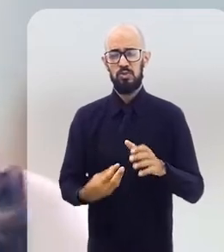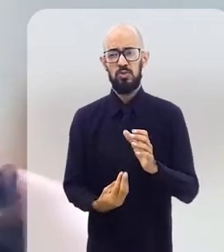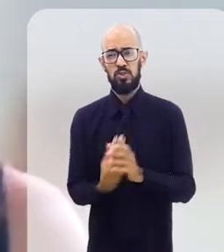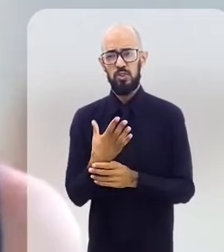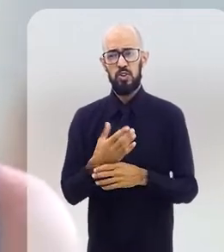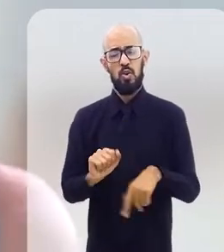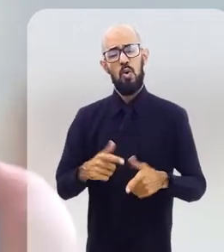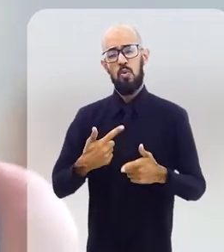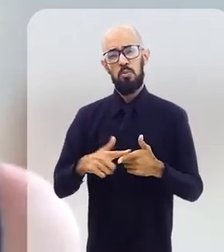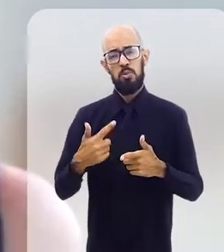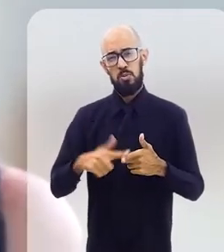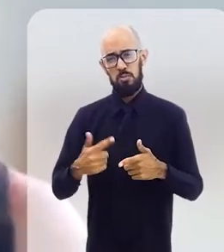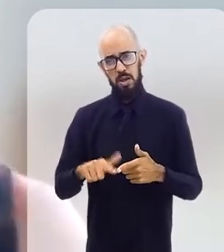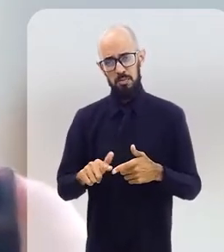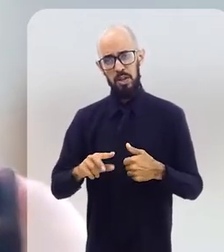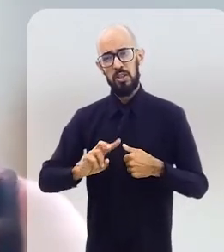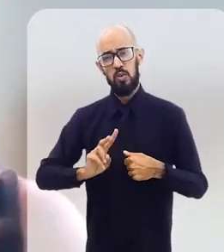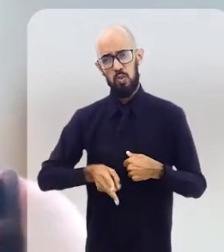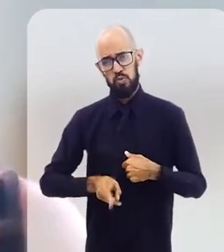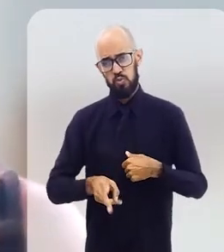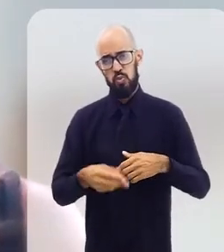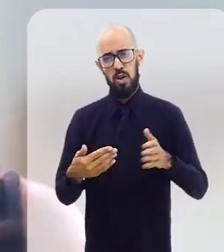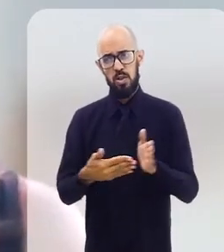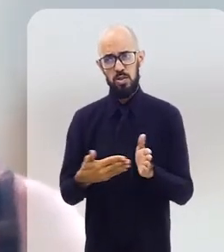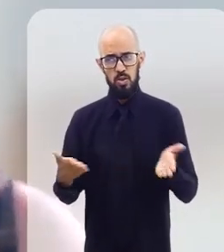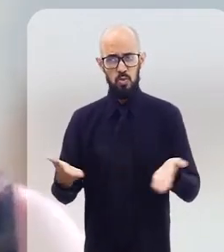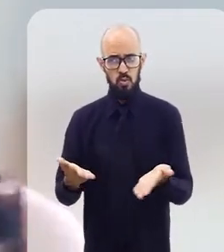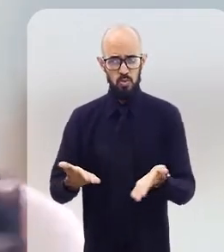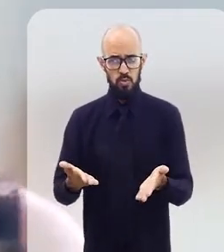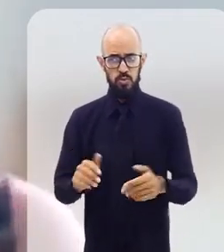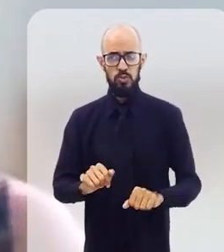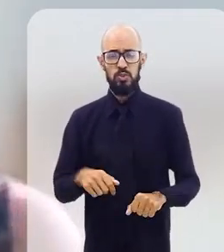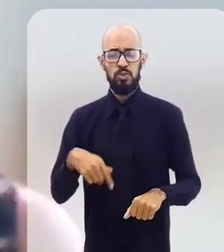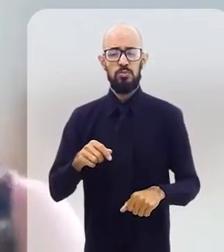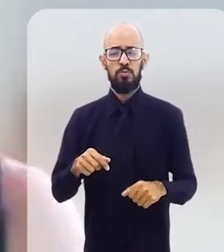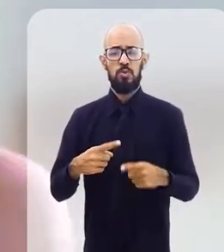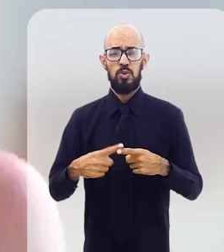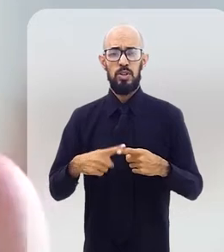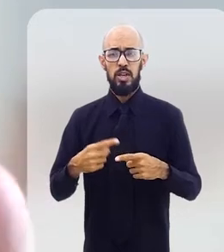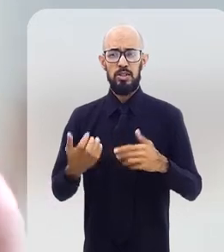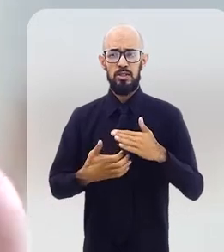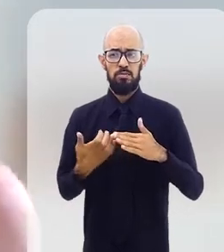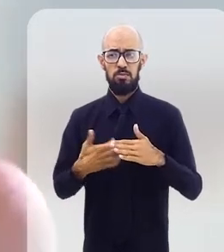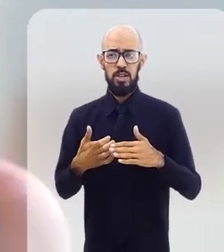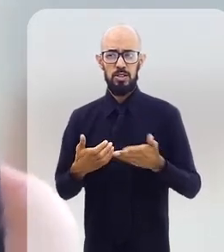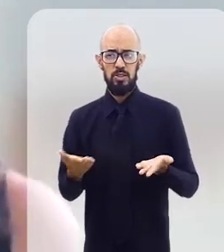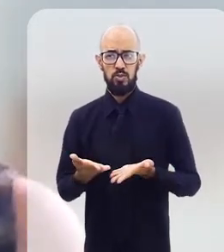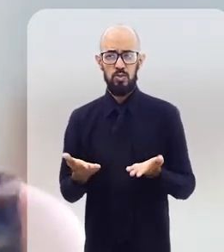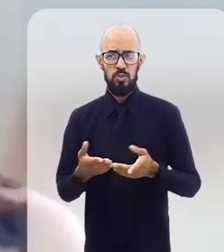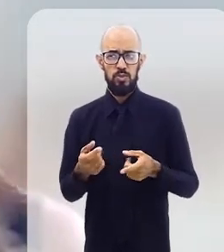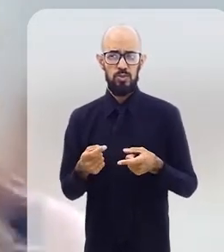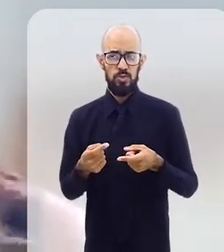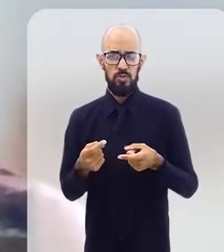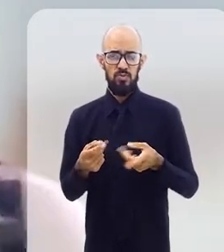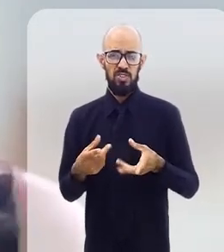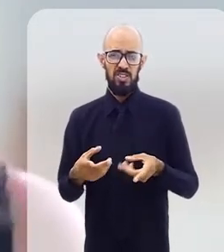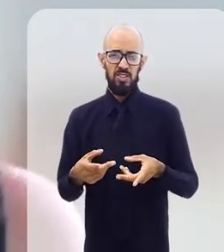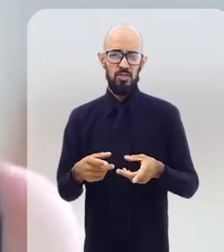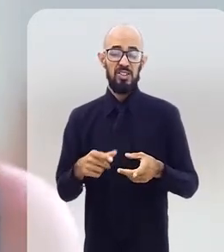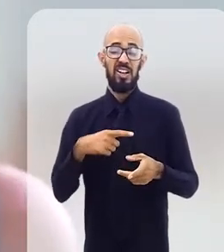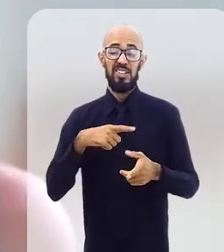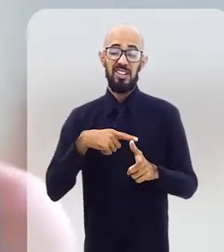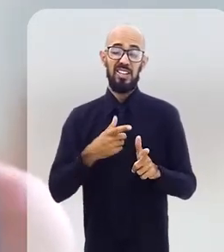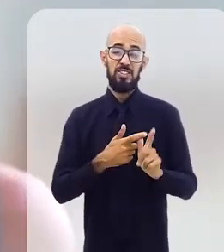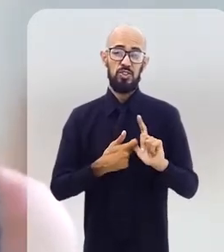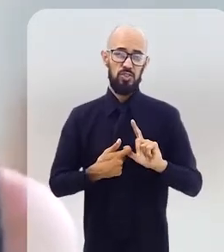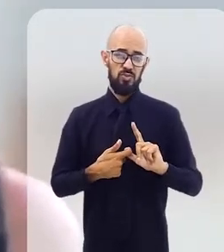que reverbera até hoje por conta de depois, né, as empresas para se reerguerem contraíram